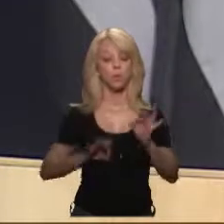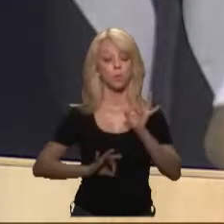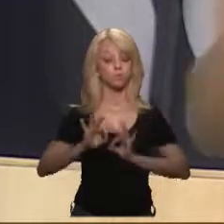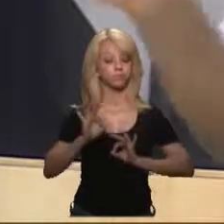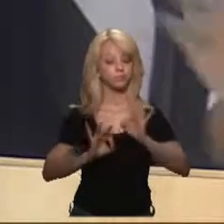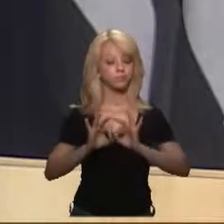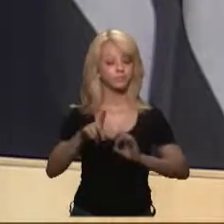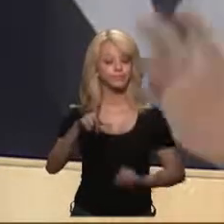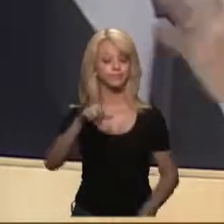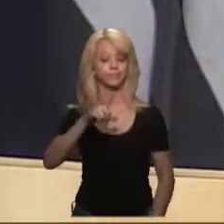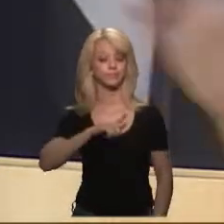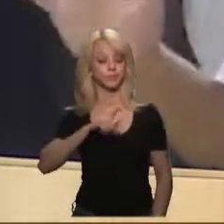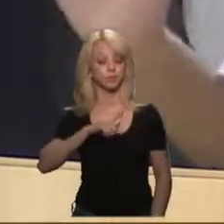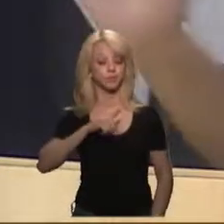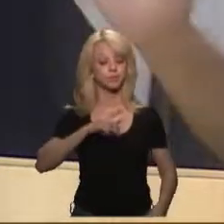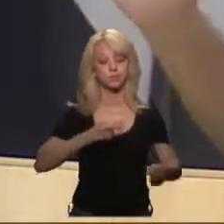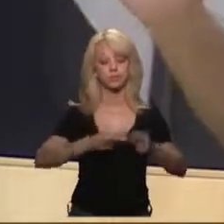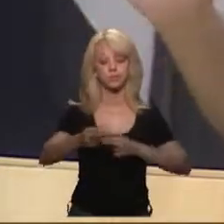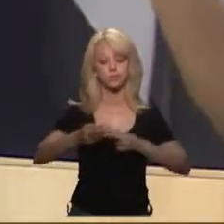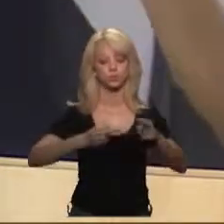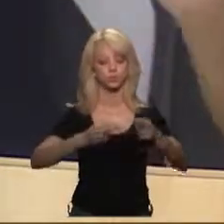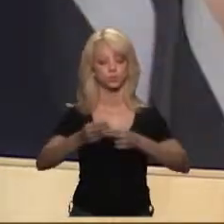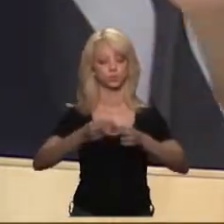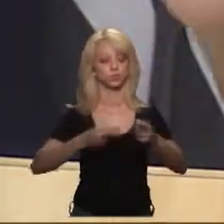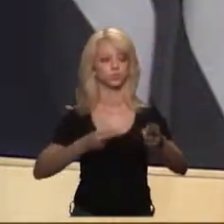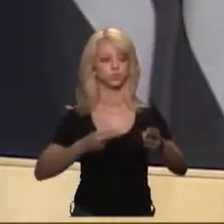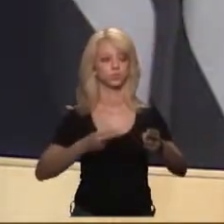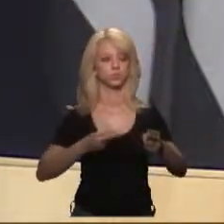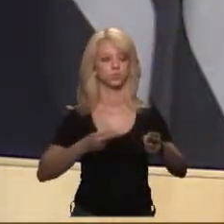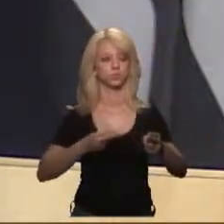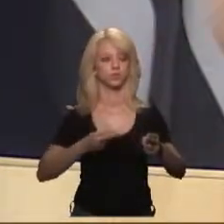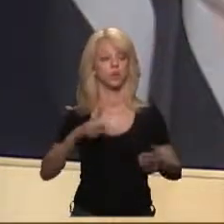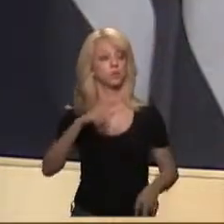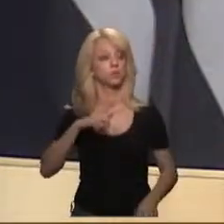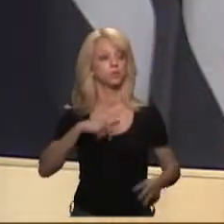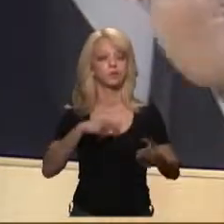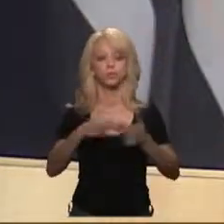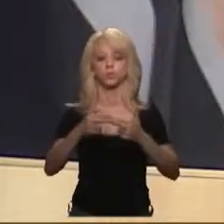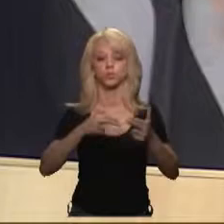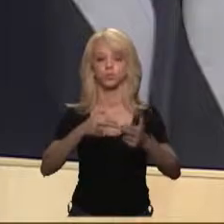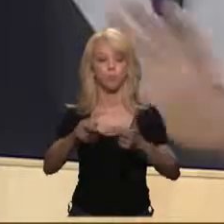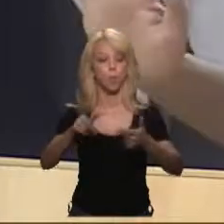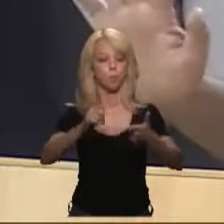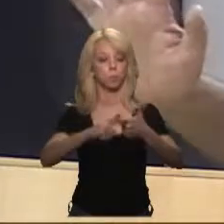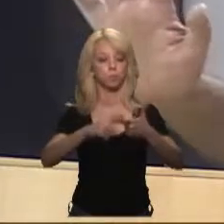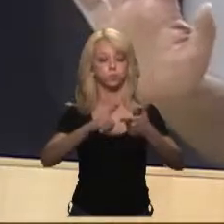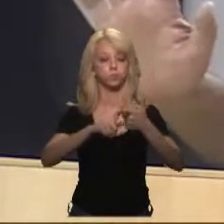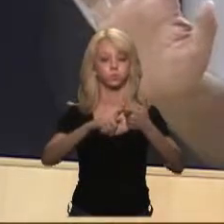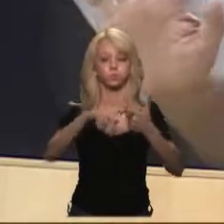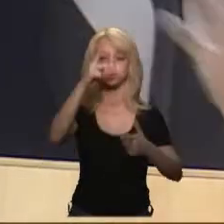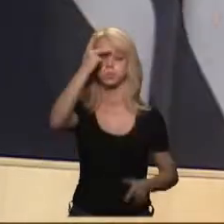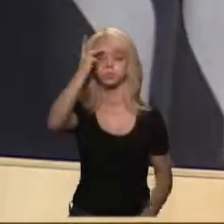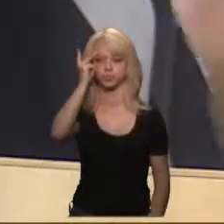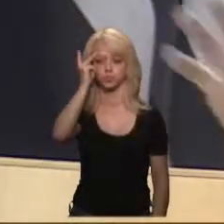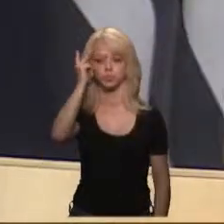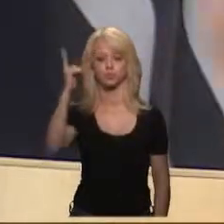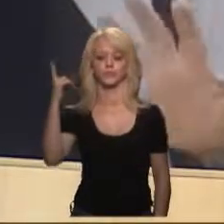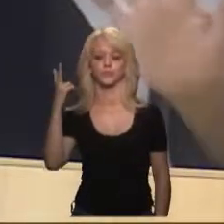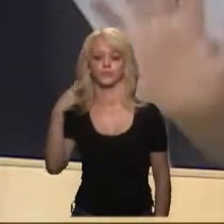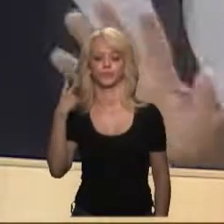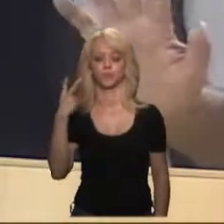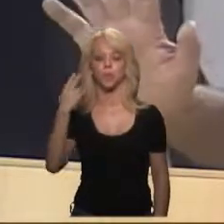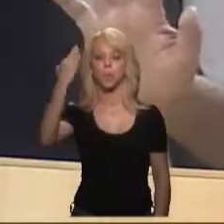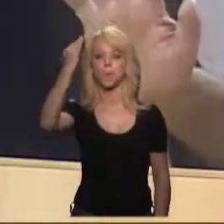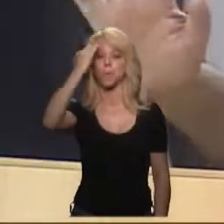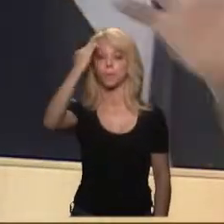contrário é contrário, quem for favorável é favorável. Pô, cada um aqui tem um ônus daquilo que tem que pensar. É responsável por